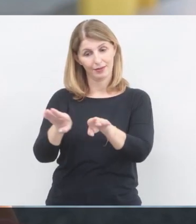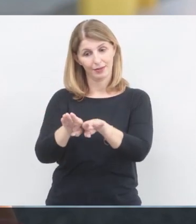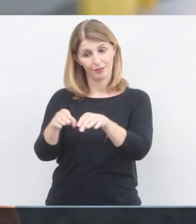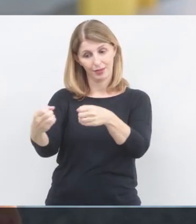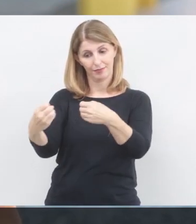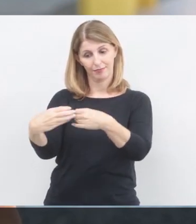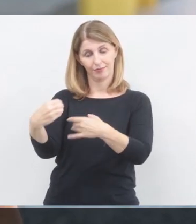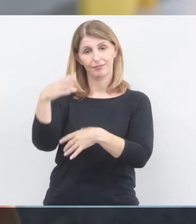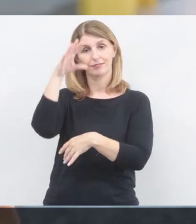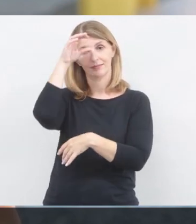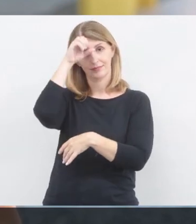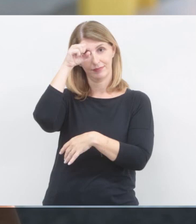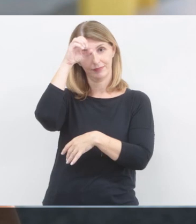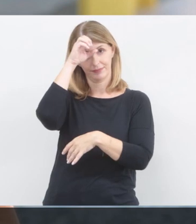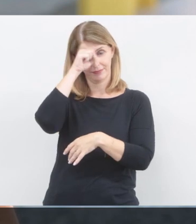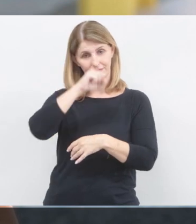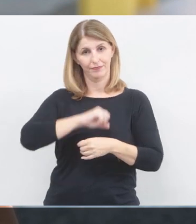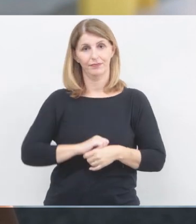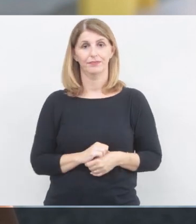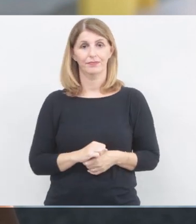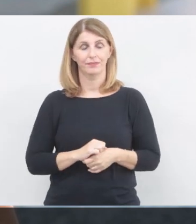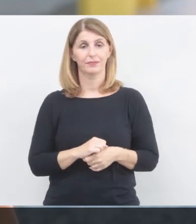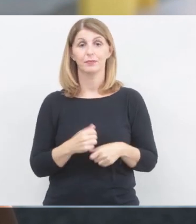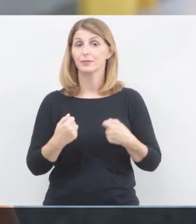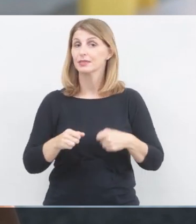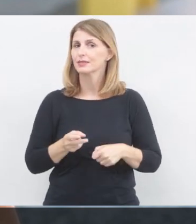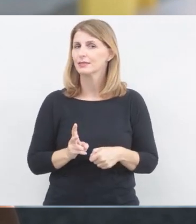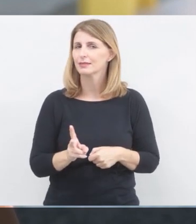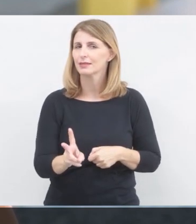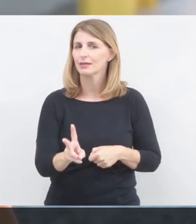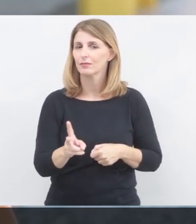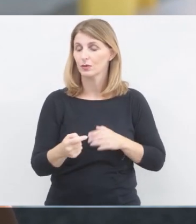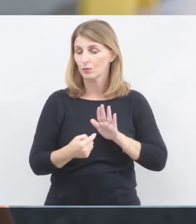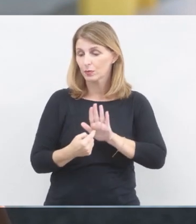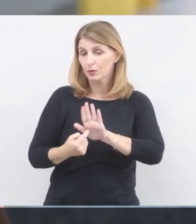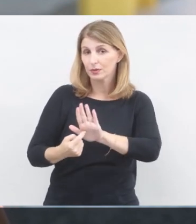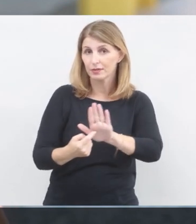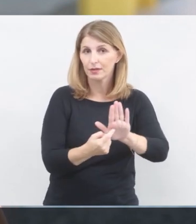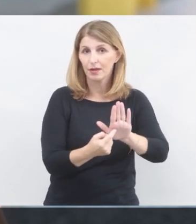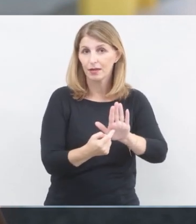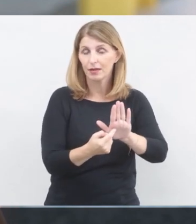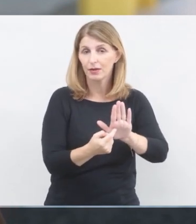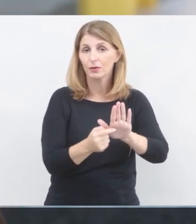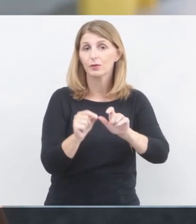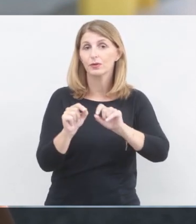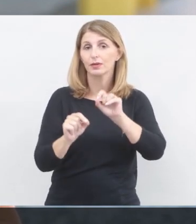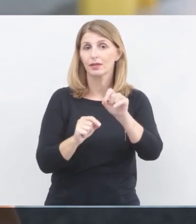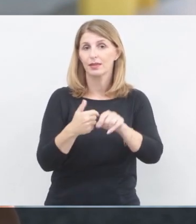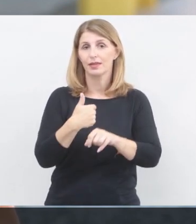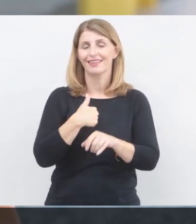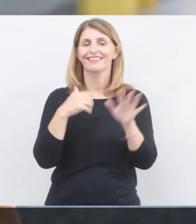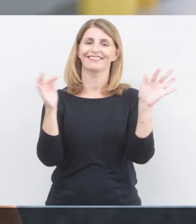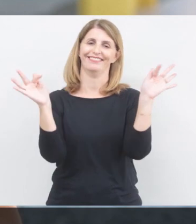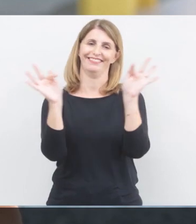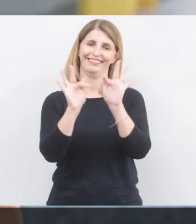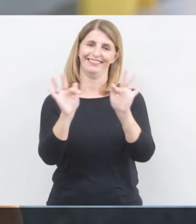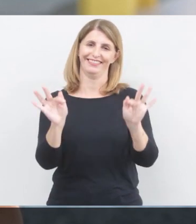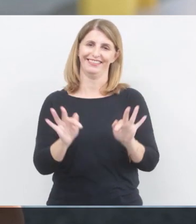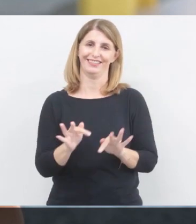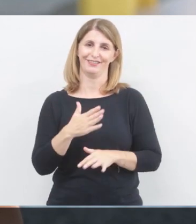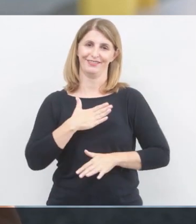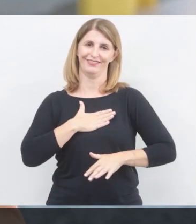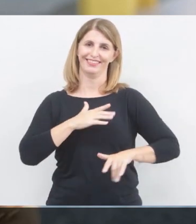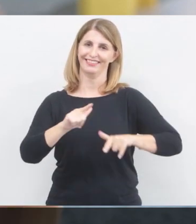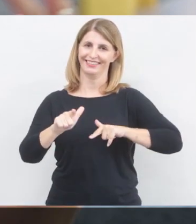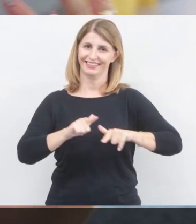ensina, mas a gente aprende muito também. Tu tem que sempre transmitir para as pessoas que